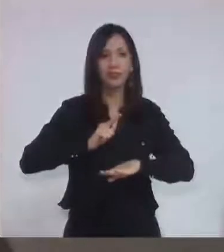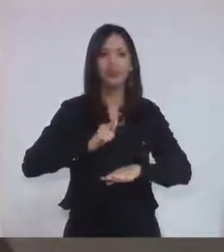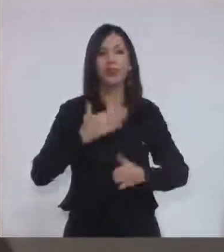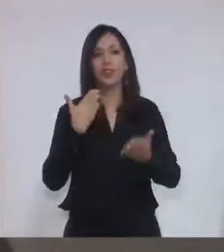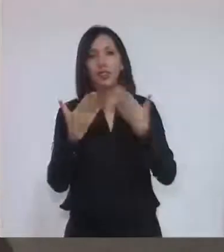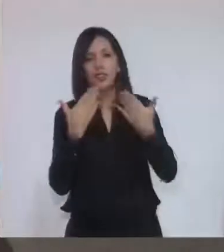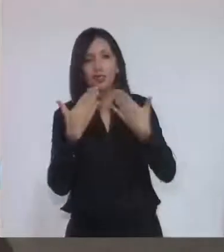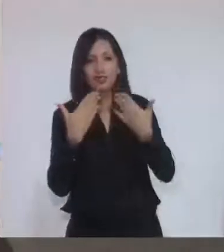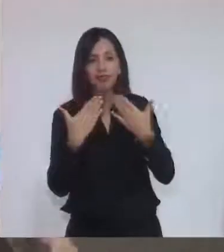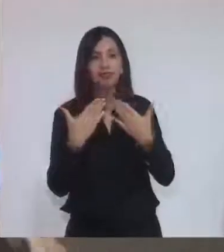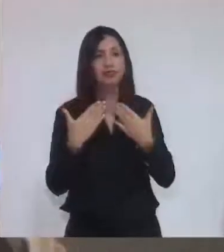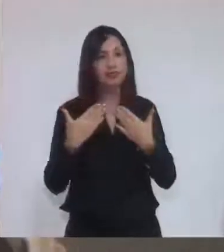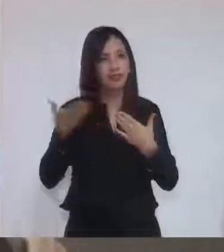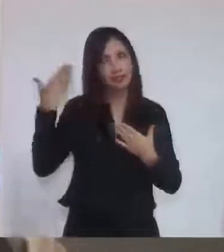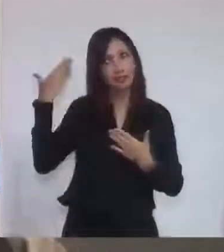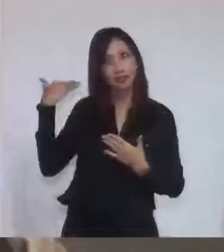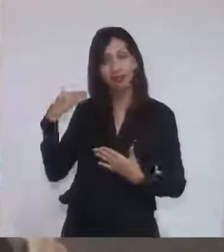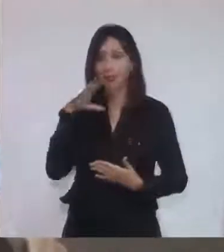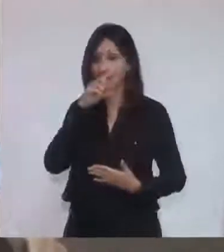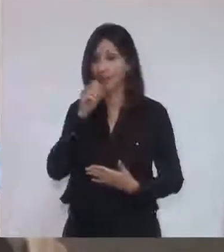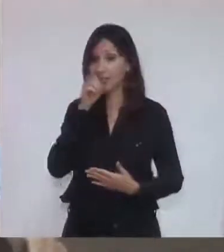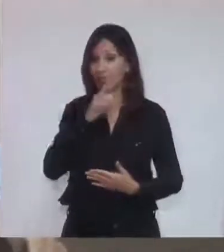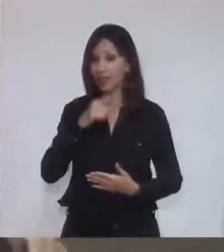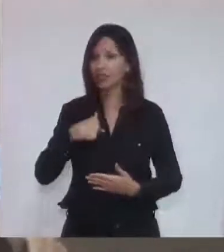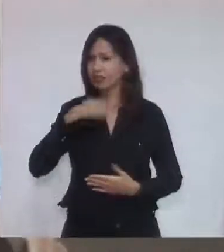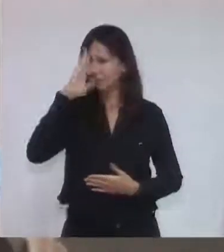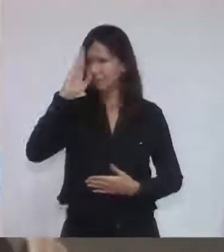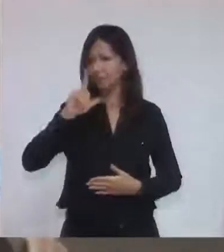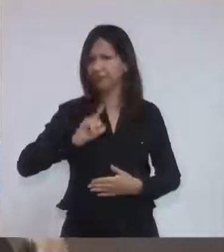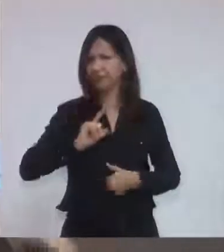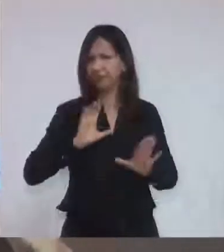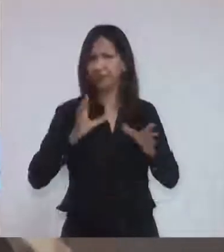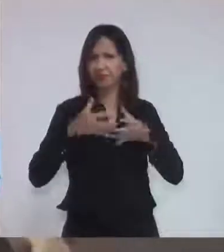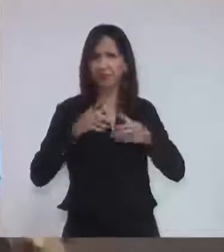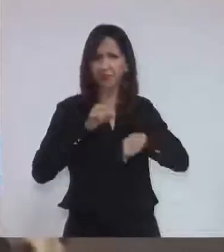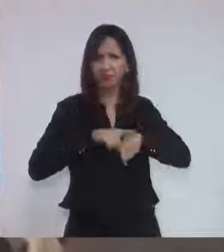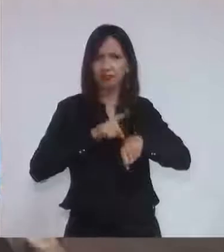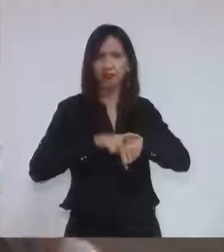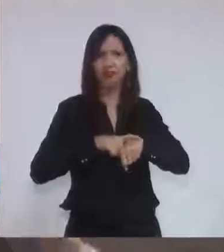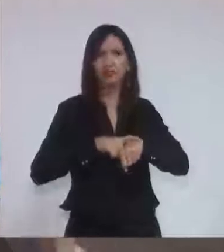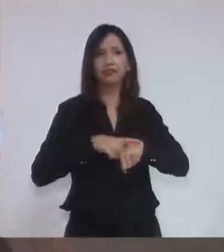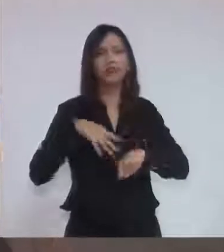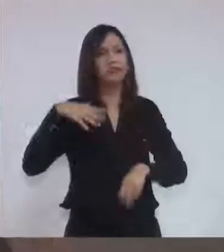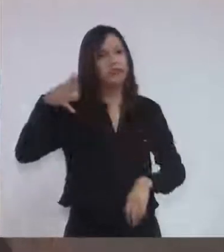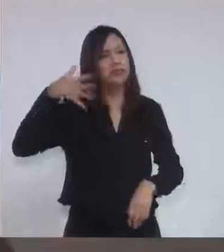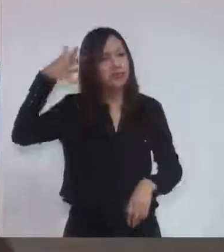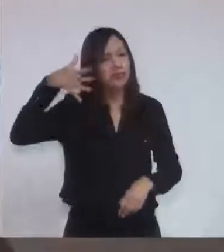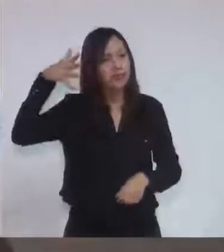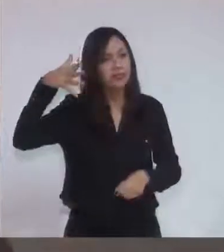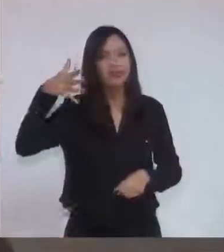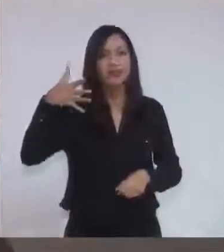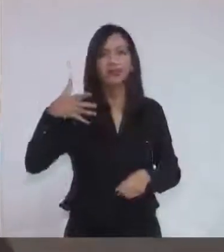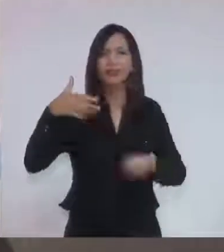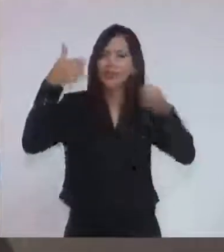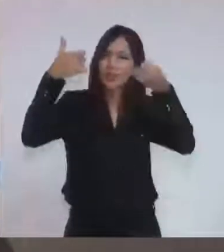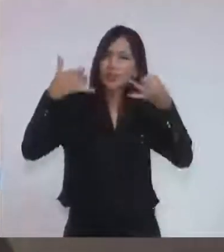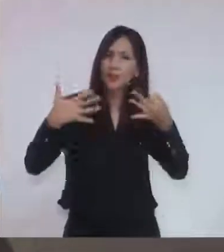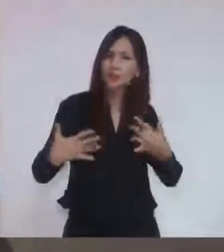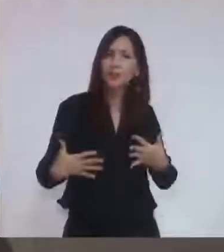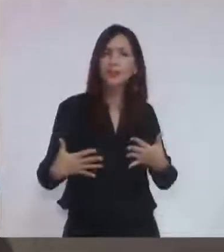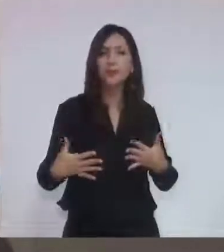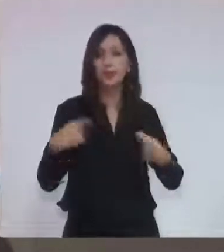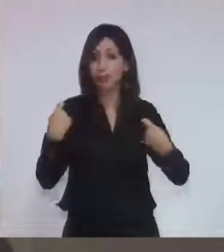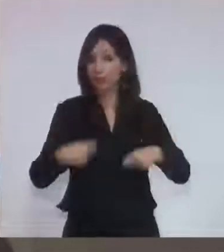com alguns esse final de semana e fiz questão de dedicar uma parte do meu discurso aqui para esclarecer qual